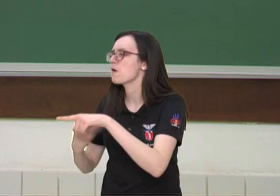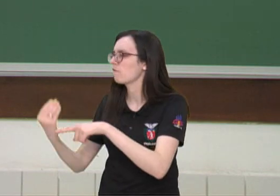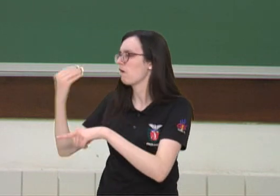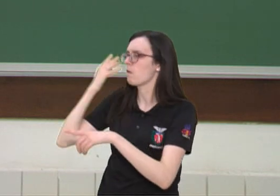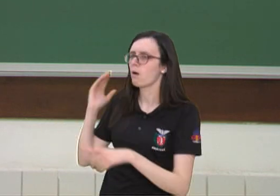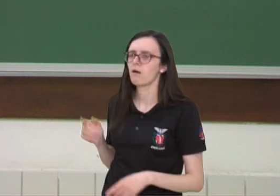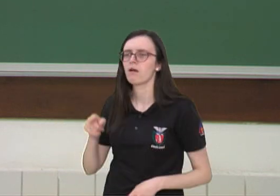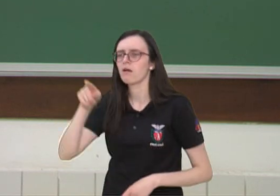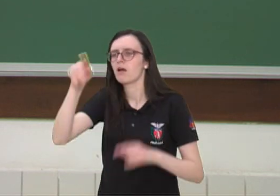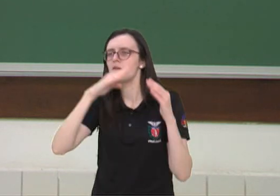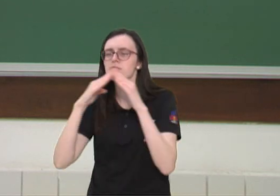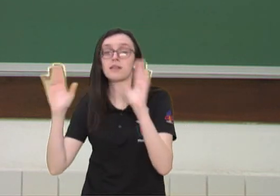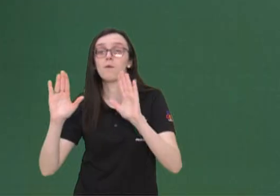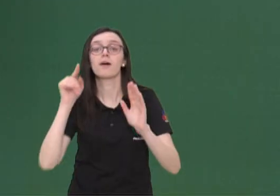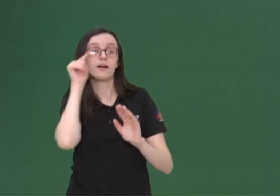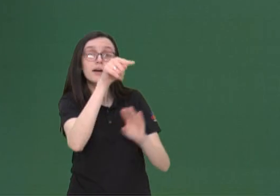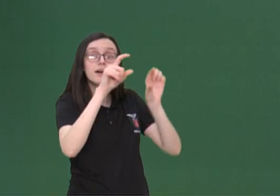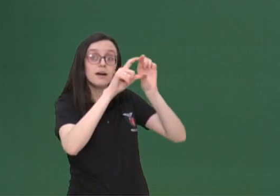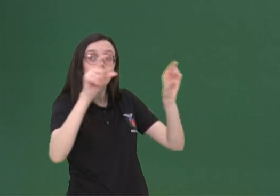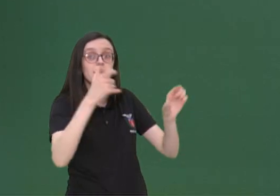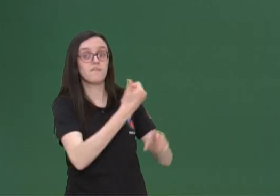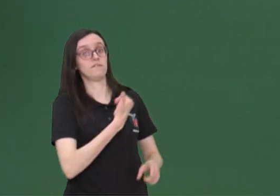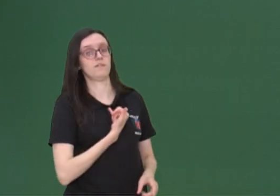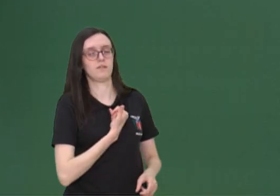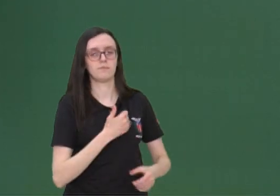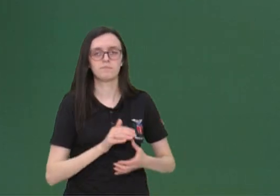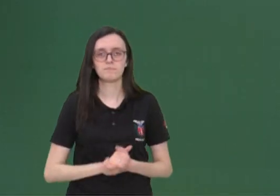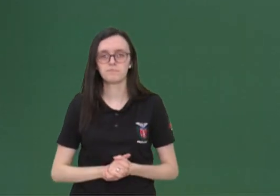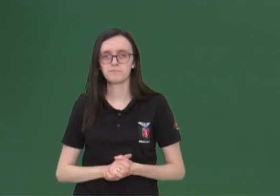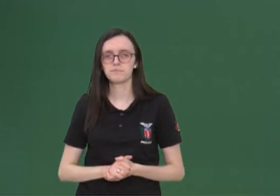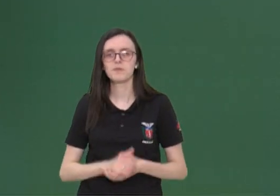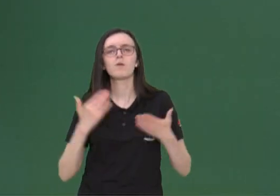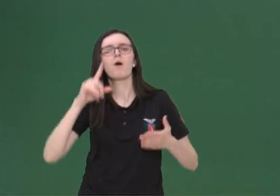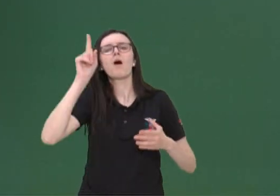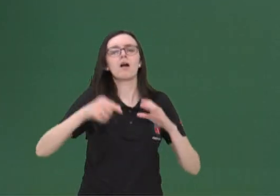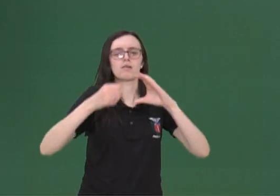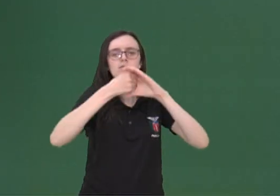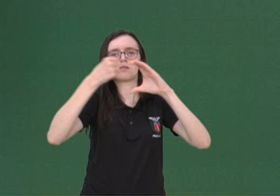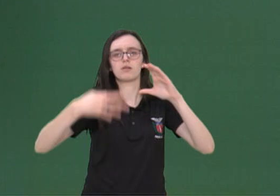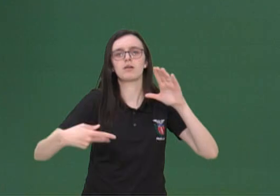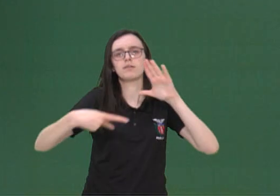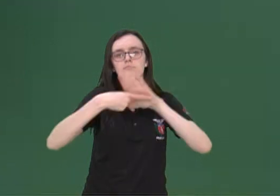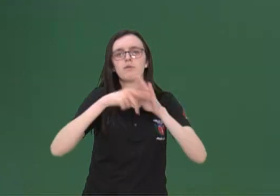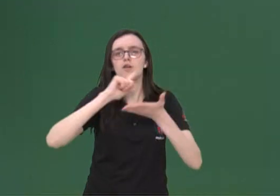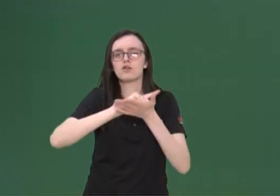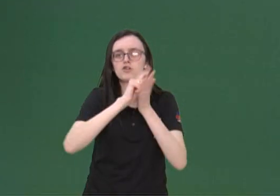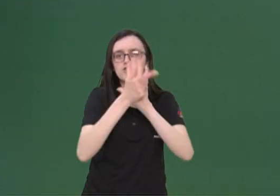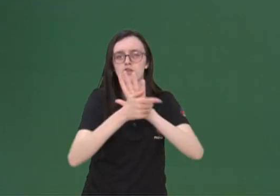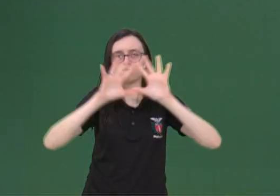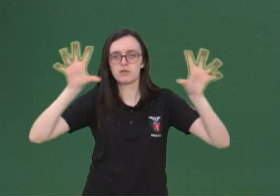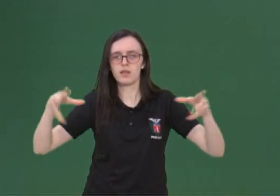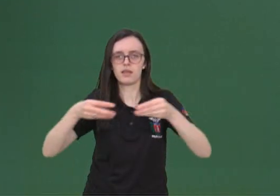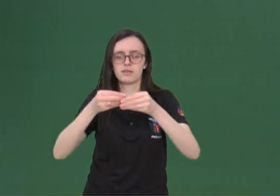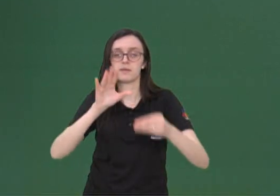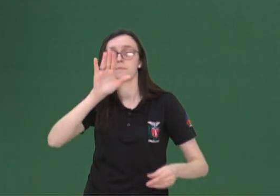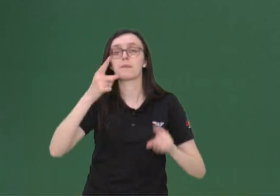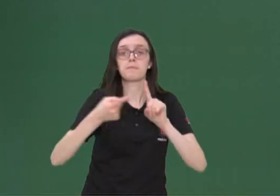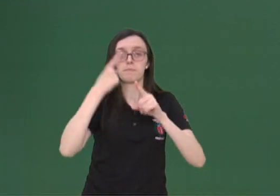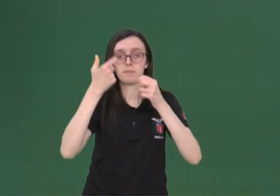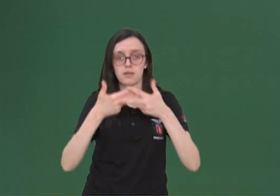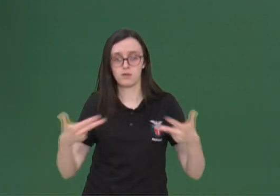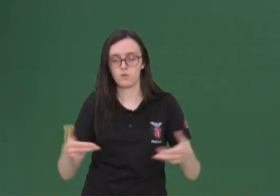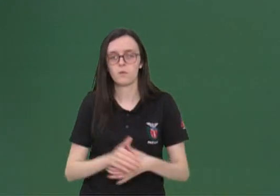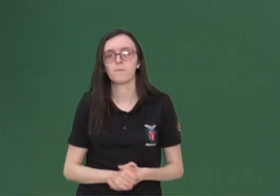falou, seu vizinho, certo? Quais são então as características do gênero resenha? Primeira